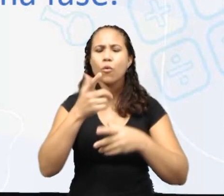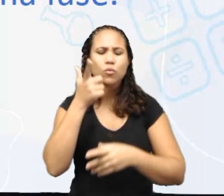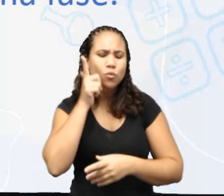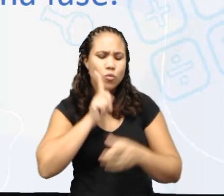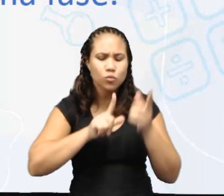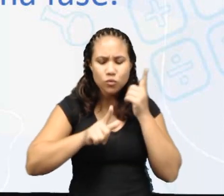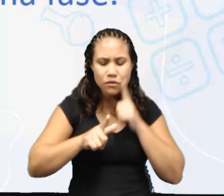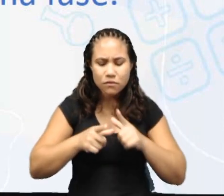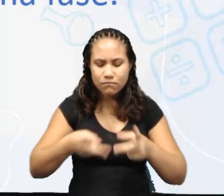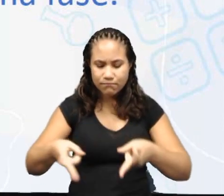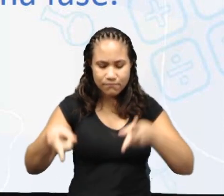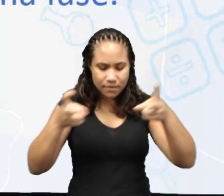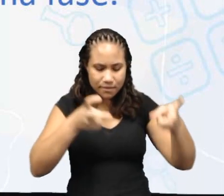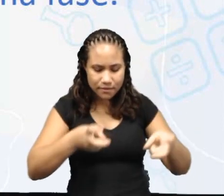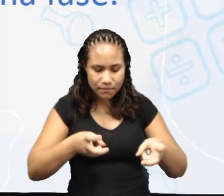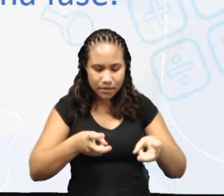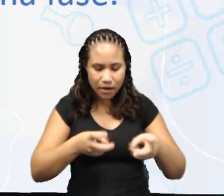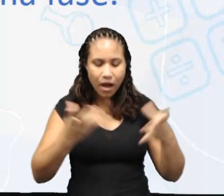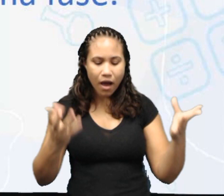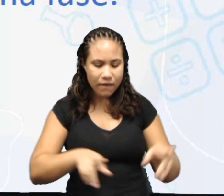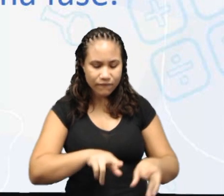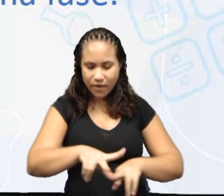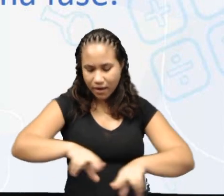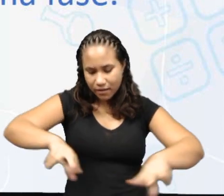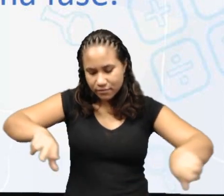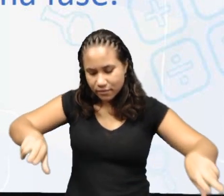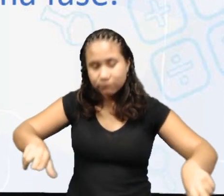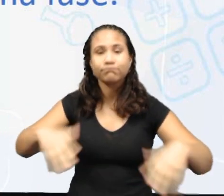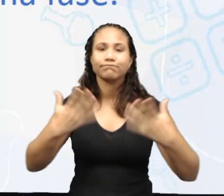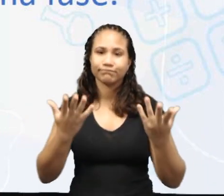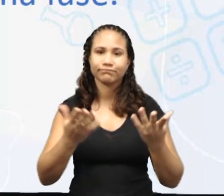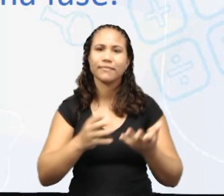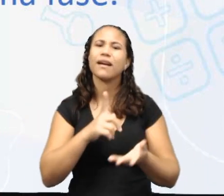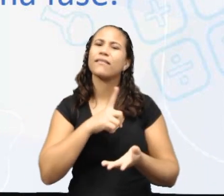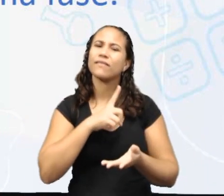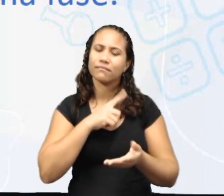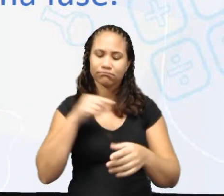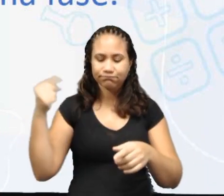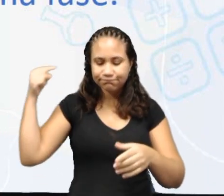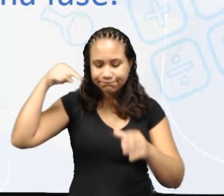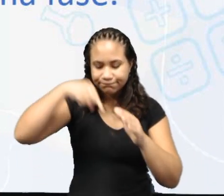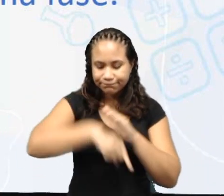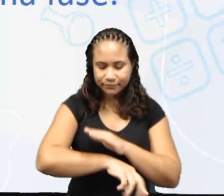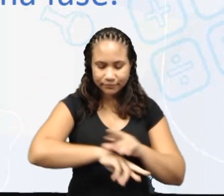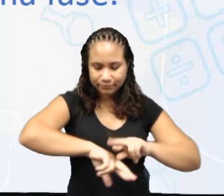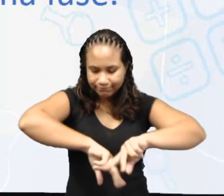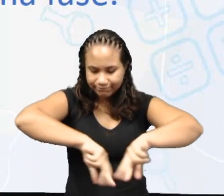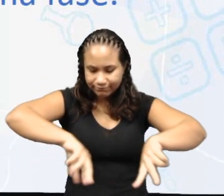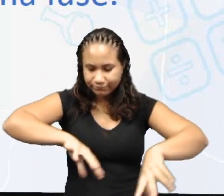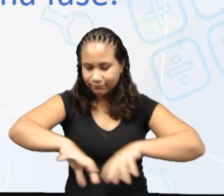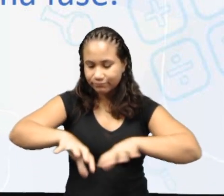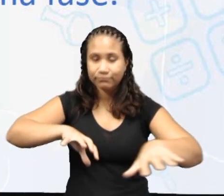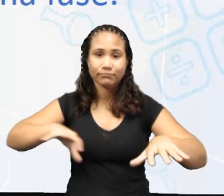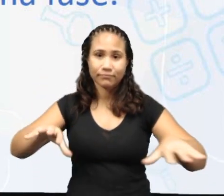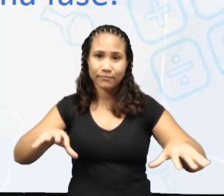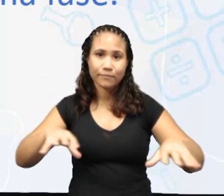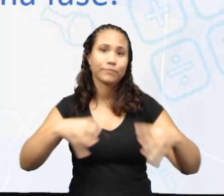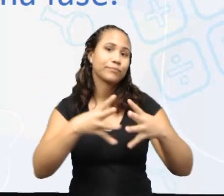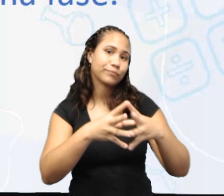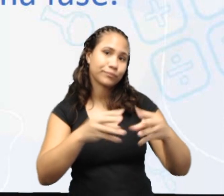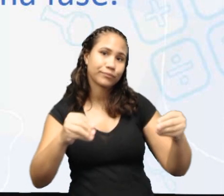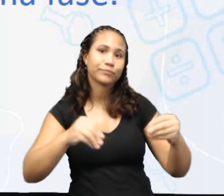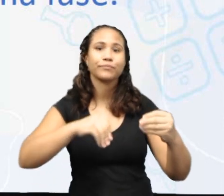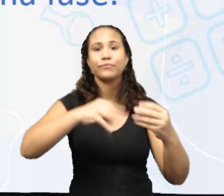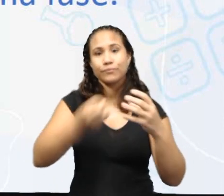perceber a diferença entre os seus componentes. A gente vai ver que existem várias formas de separar misturas homogêneas e heterogêneas, dependendo